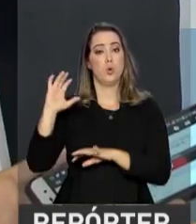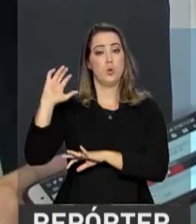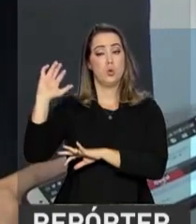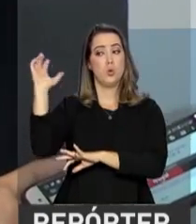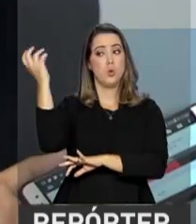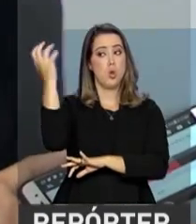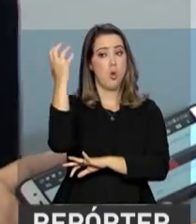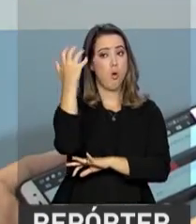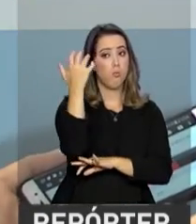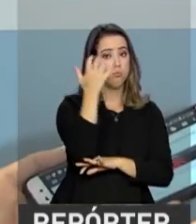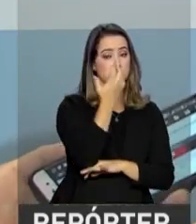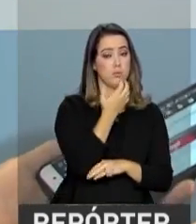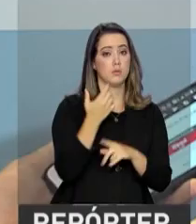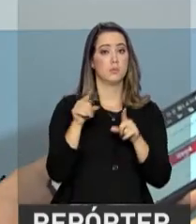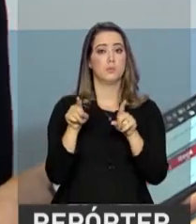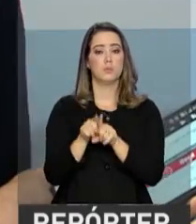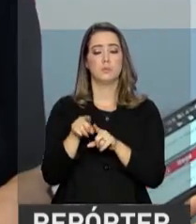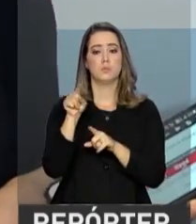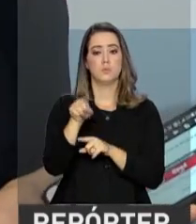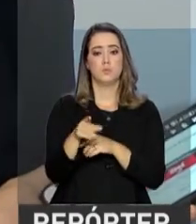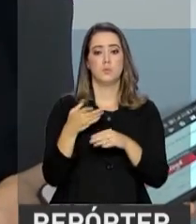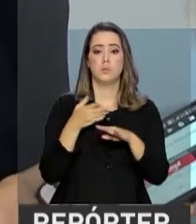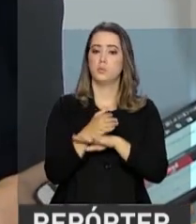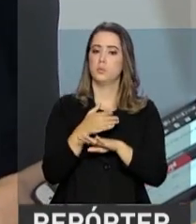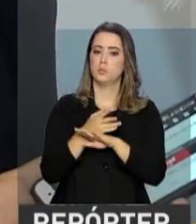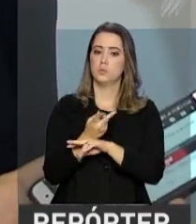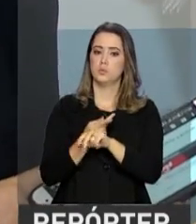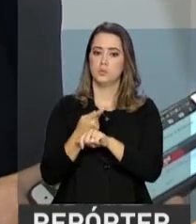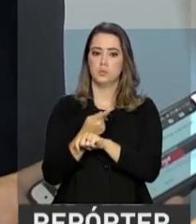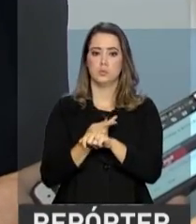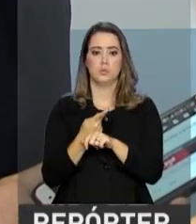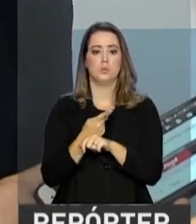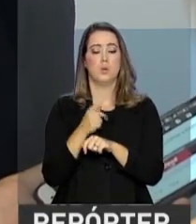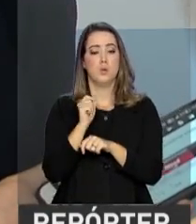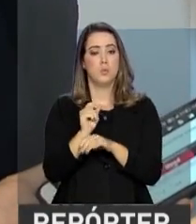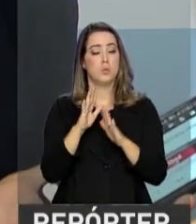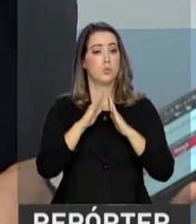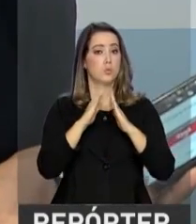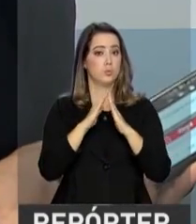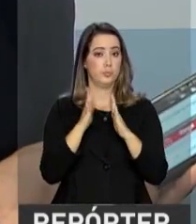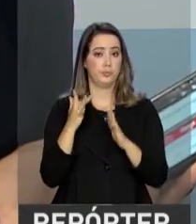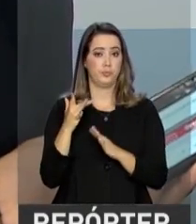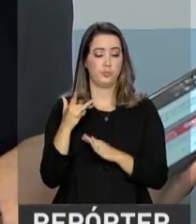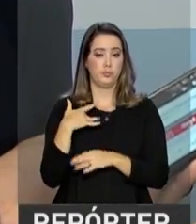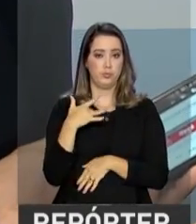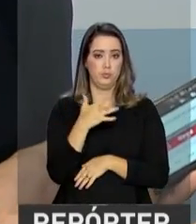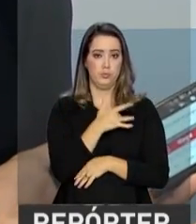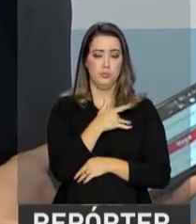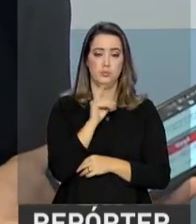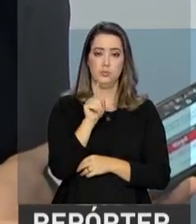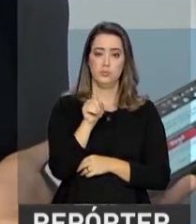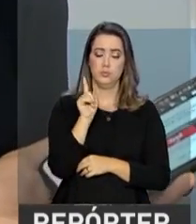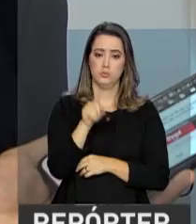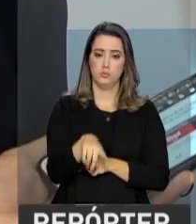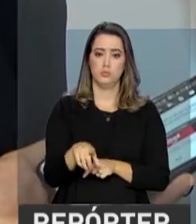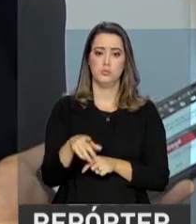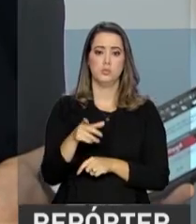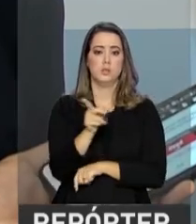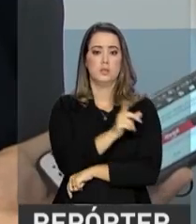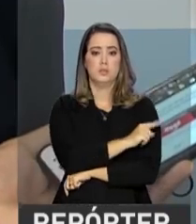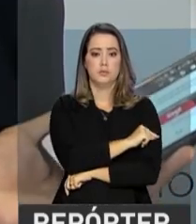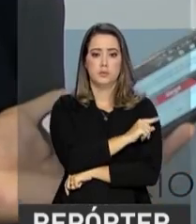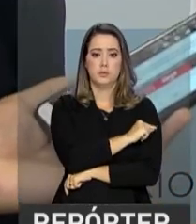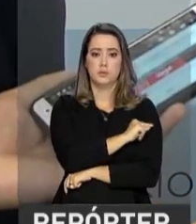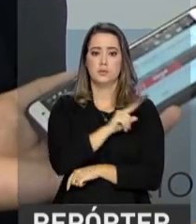a áreas silvestres, que eles procurem um posto de vacinação, que eles tomem